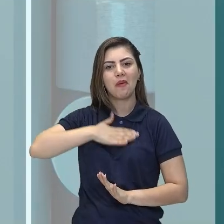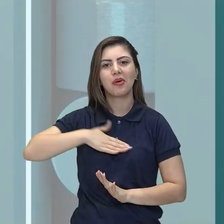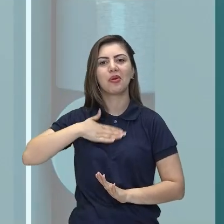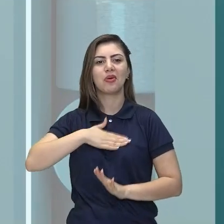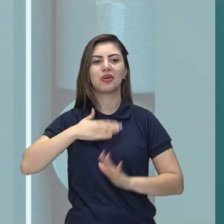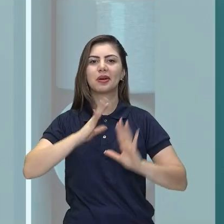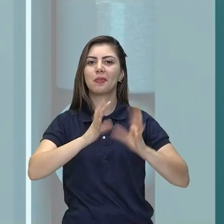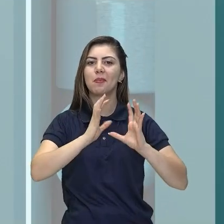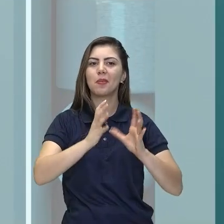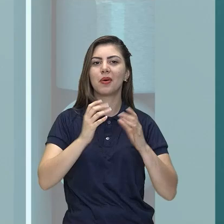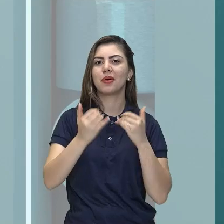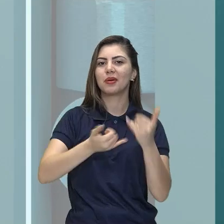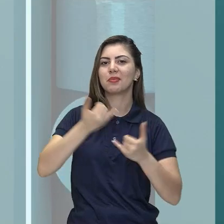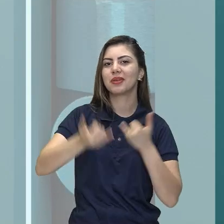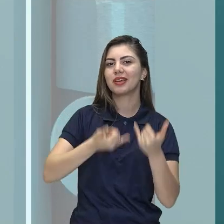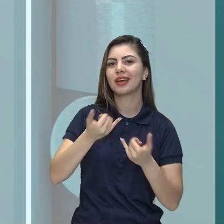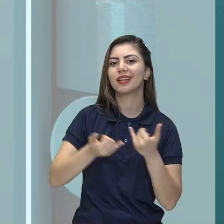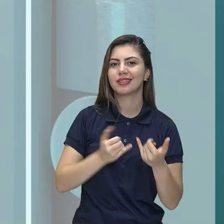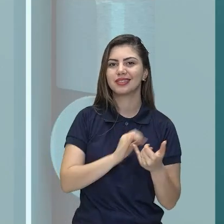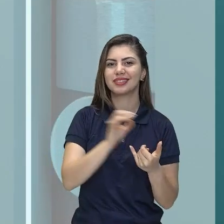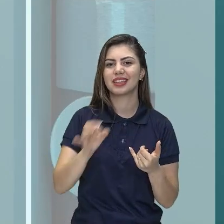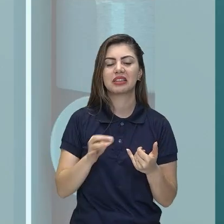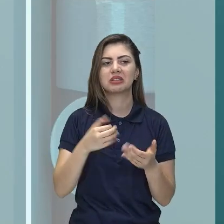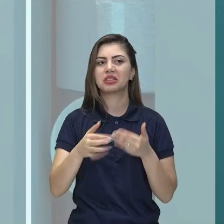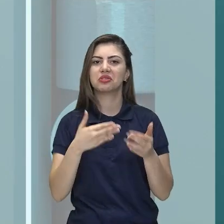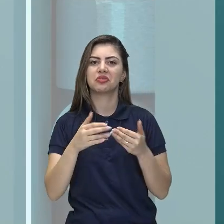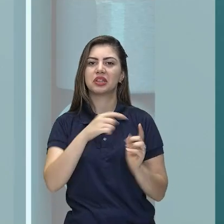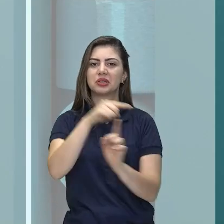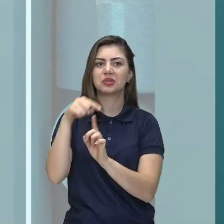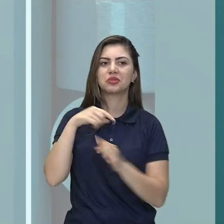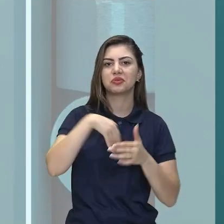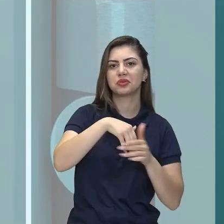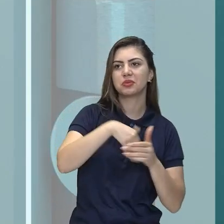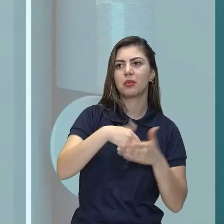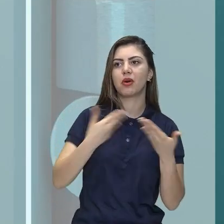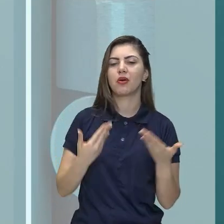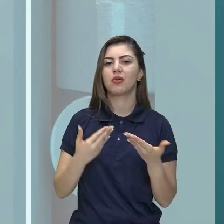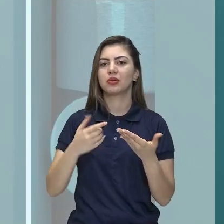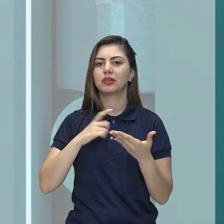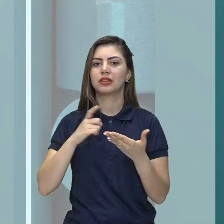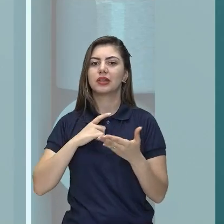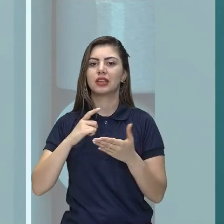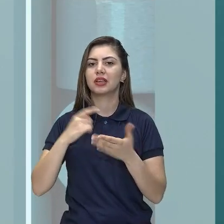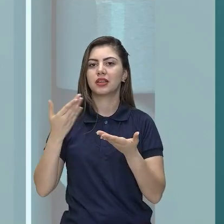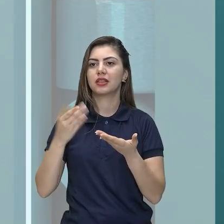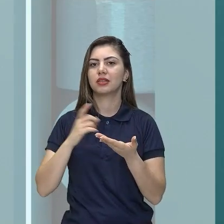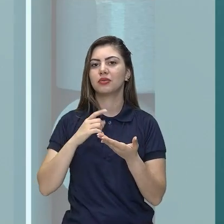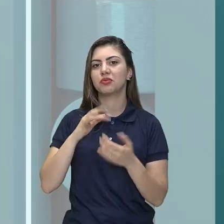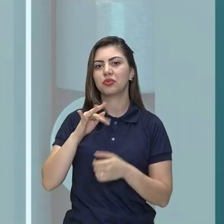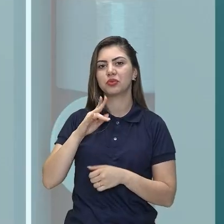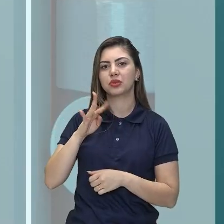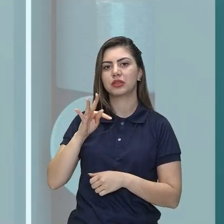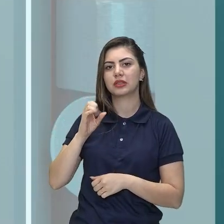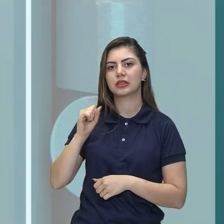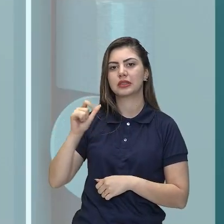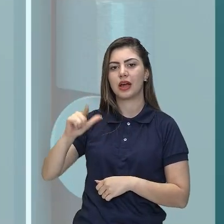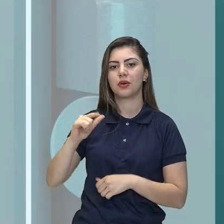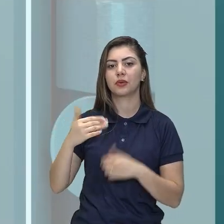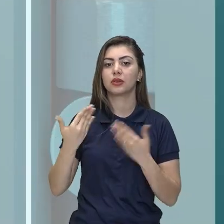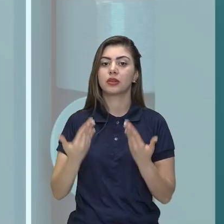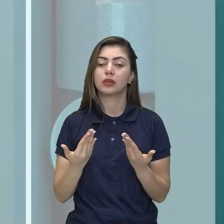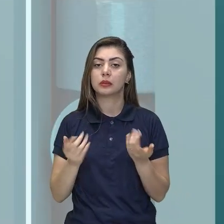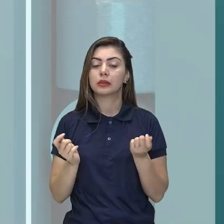pela bola, né? Por jogo de bola, seja ele futebol, futsal. Então, o futsal ele já pode ser